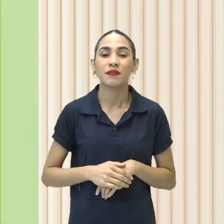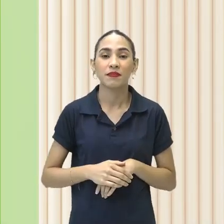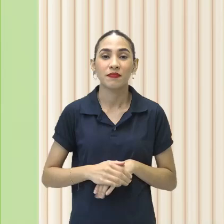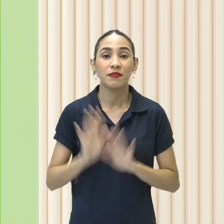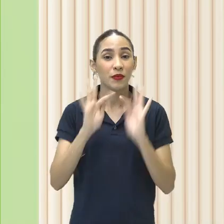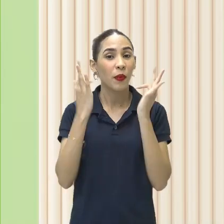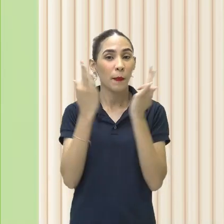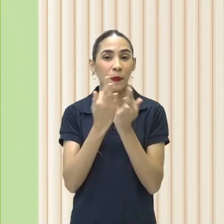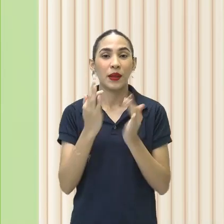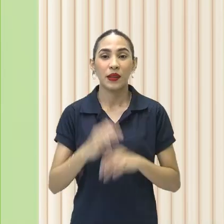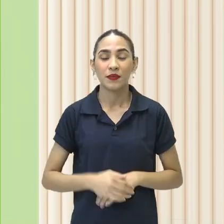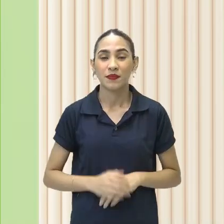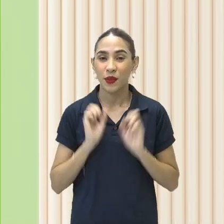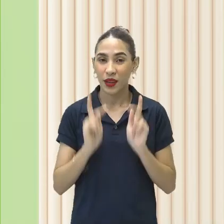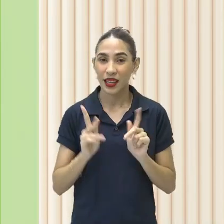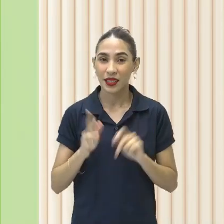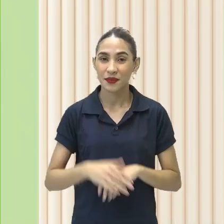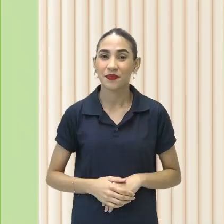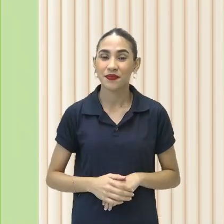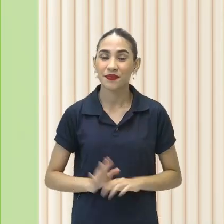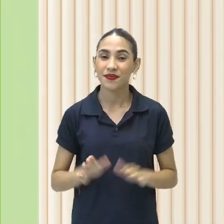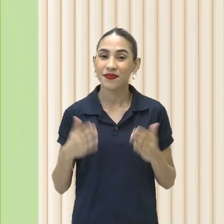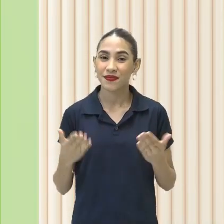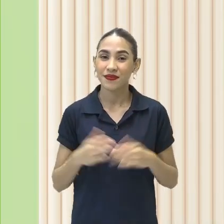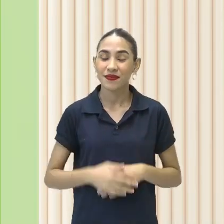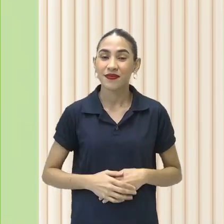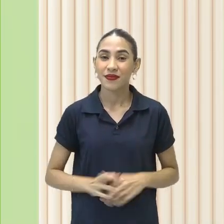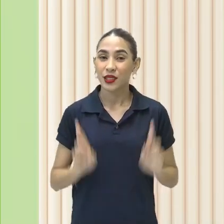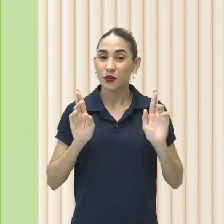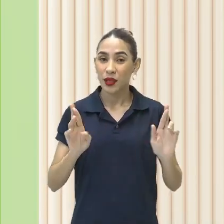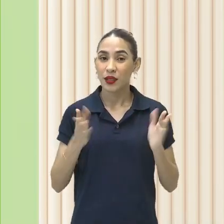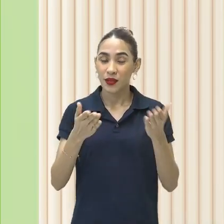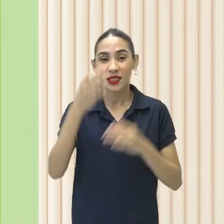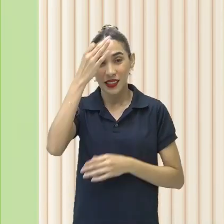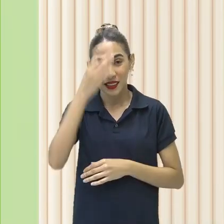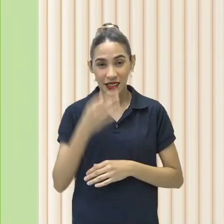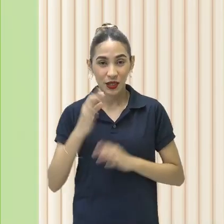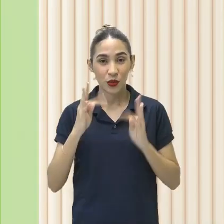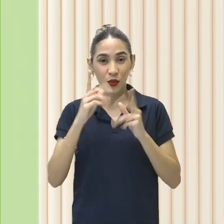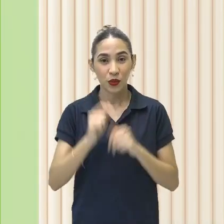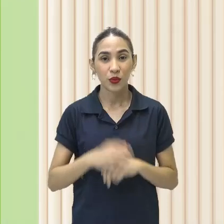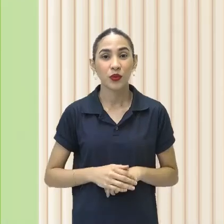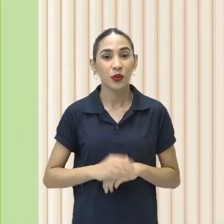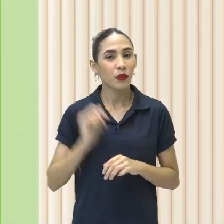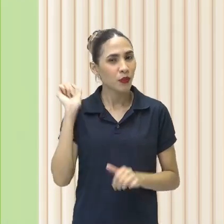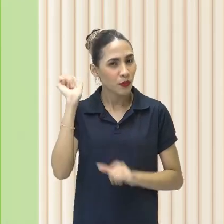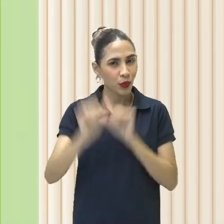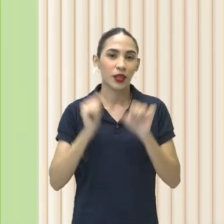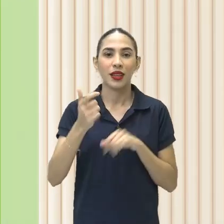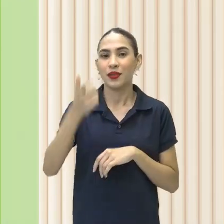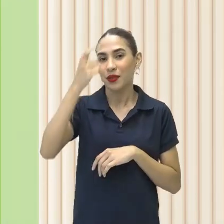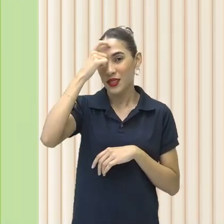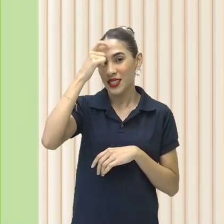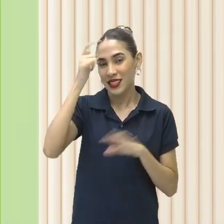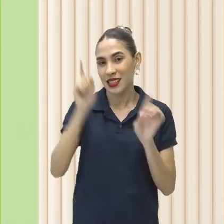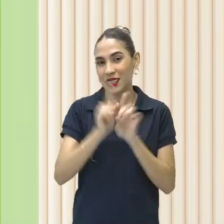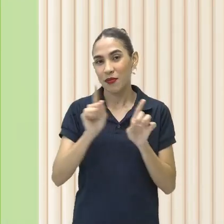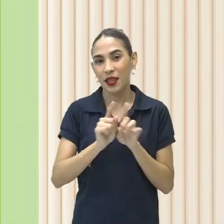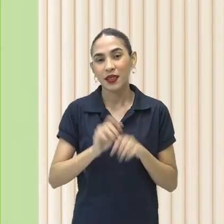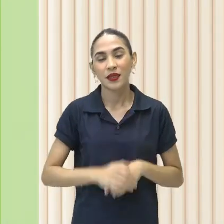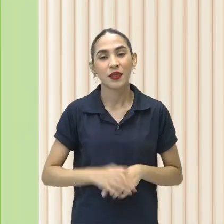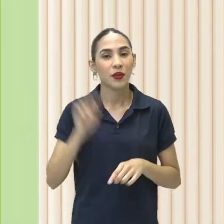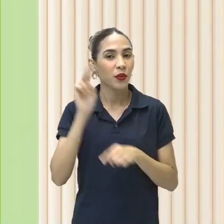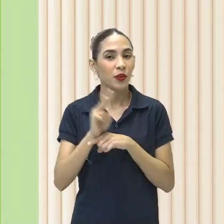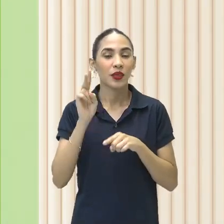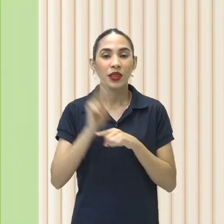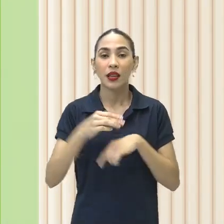entes queridos, tá bom? Então, espero que você tenha entendido tudo, tenha mudado a consciência para